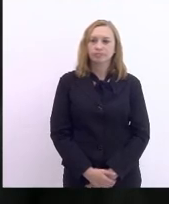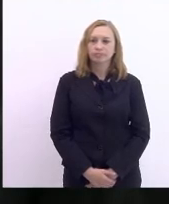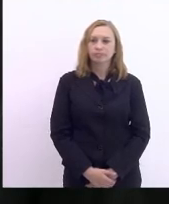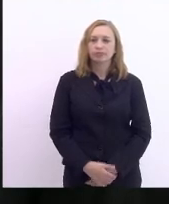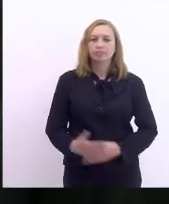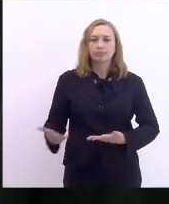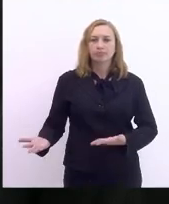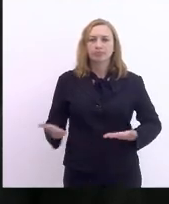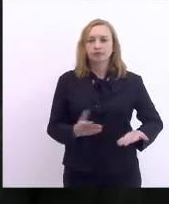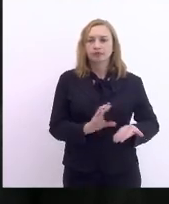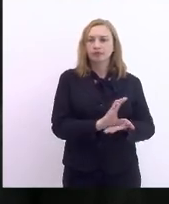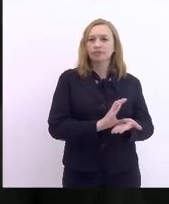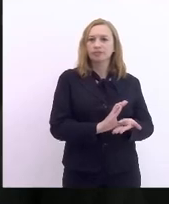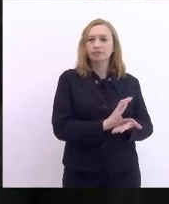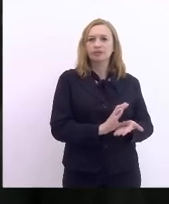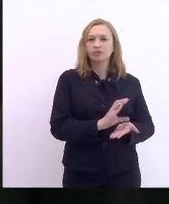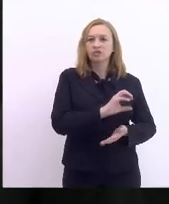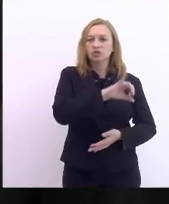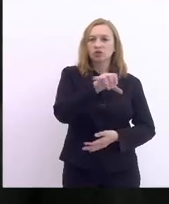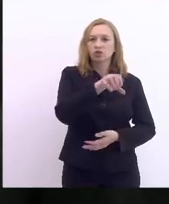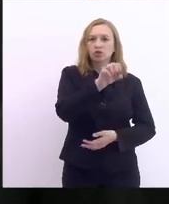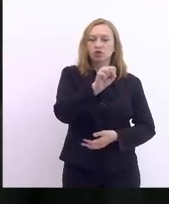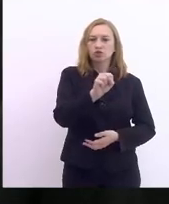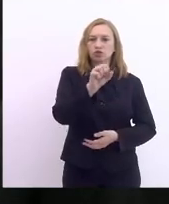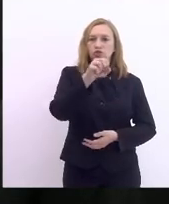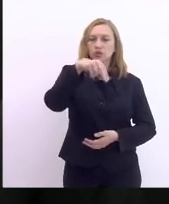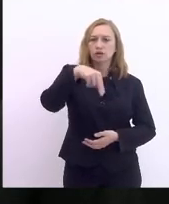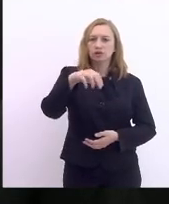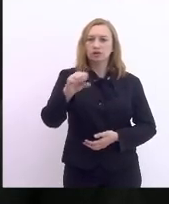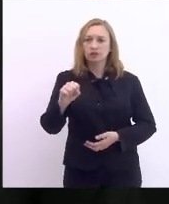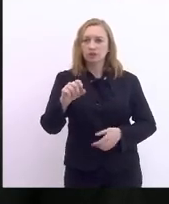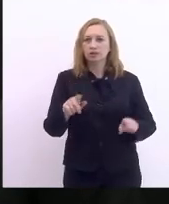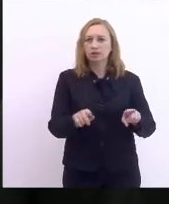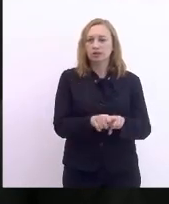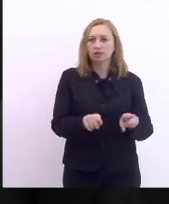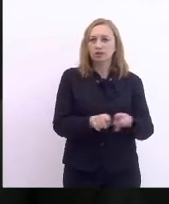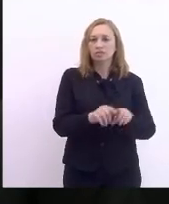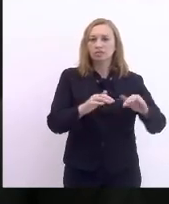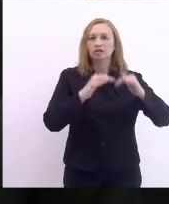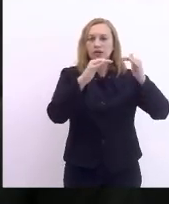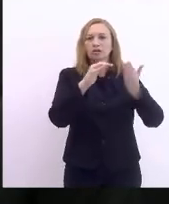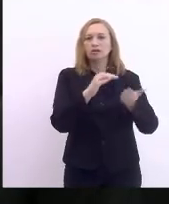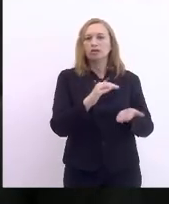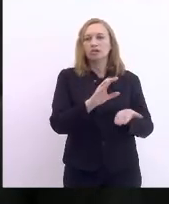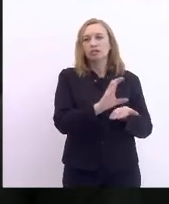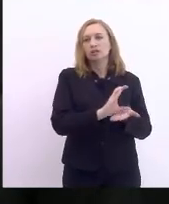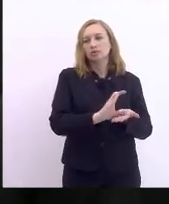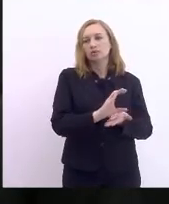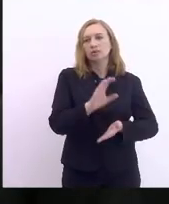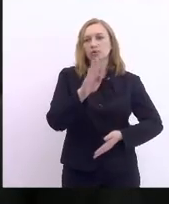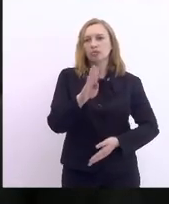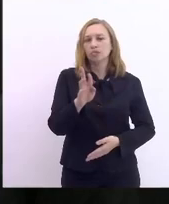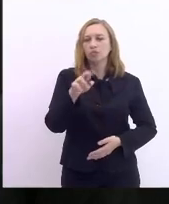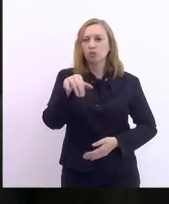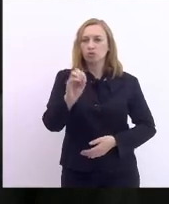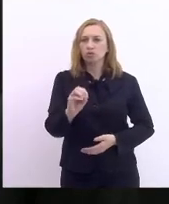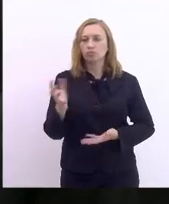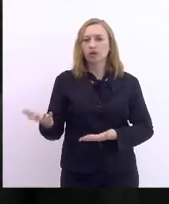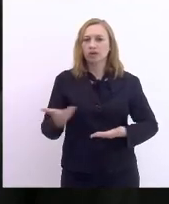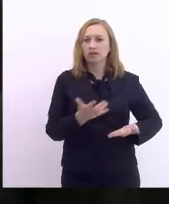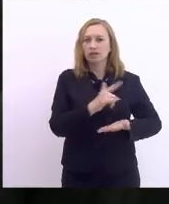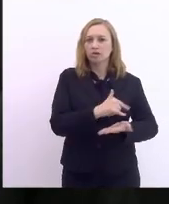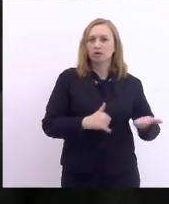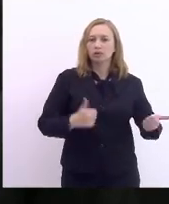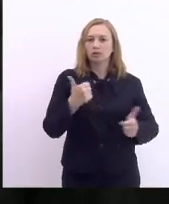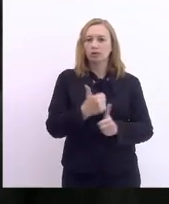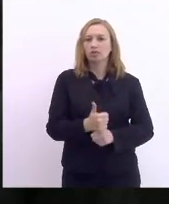e convidamos o conselheiro titular Jones da Silva Lima e o conselheiro suplente Bruno Bragança André Silva para receber o